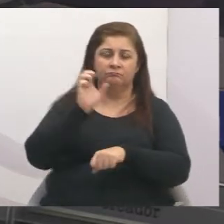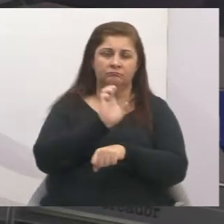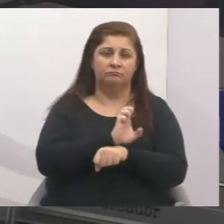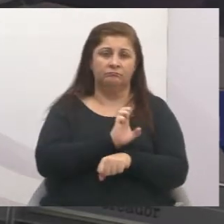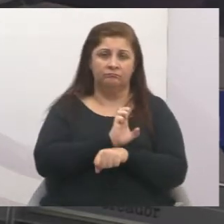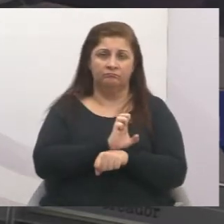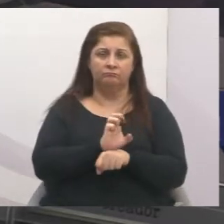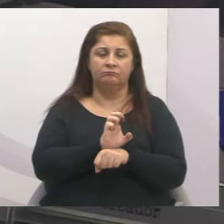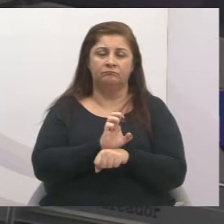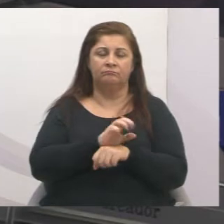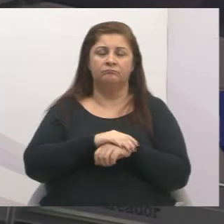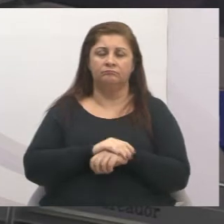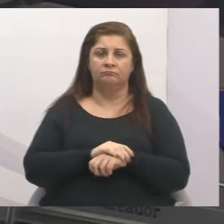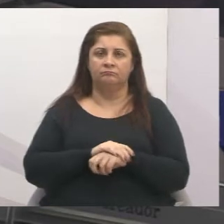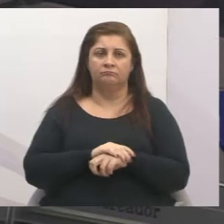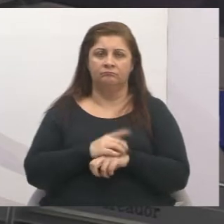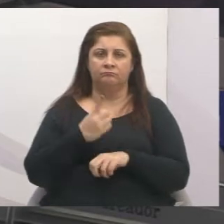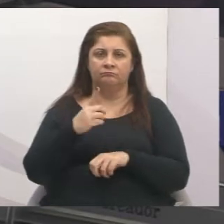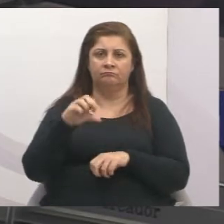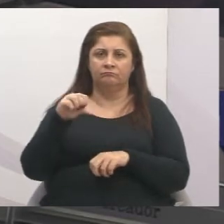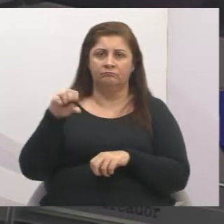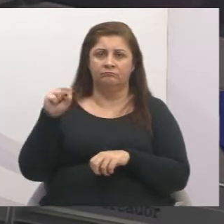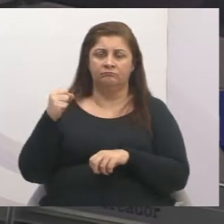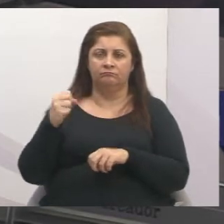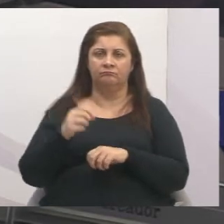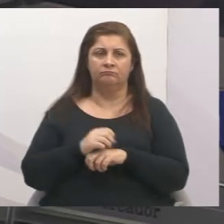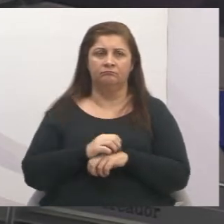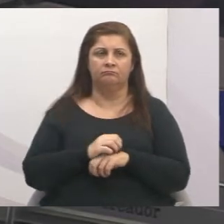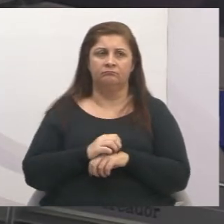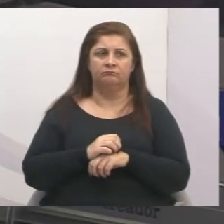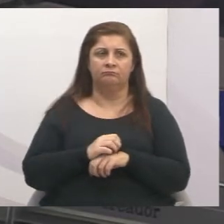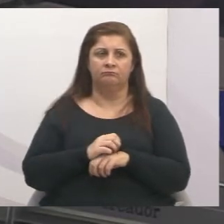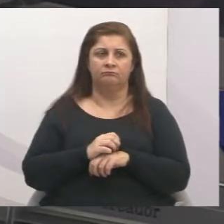98? E eu talvez não tenha